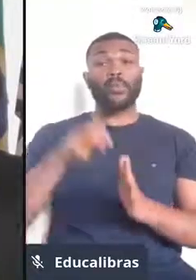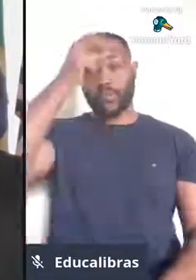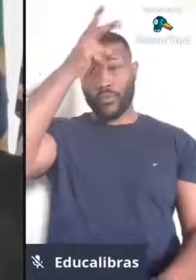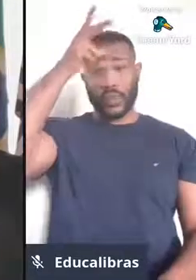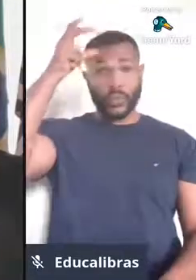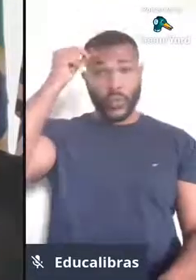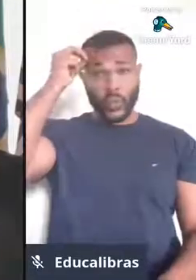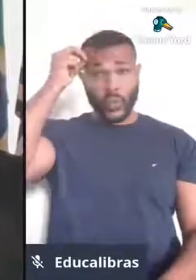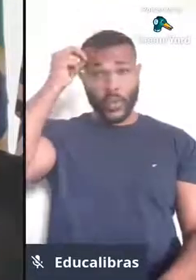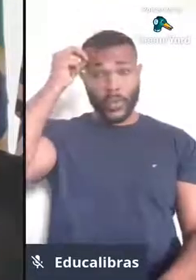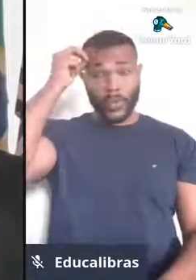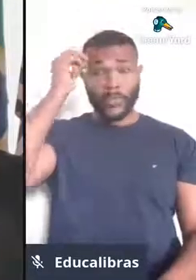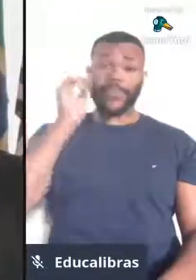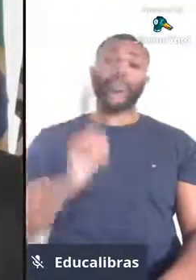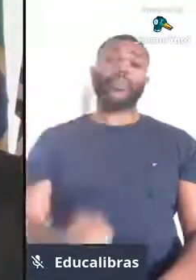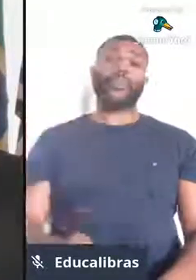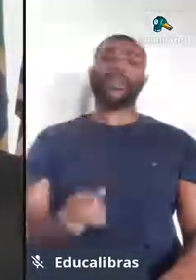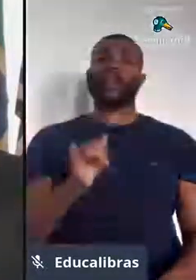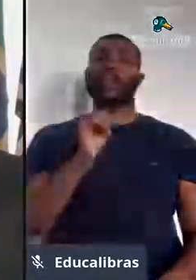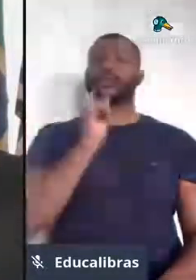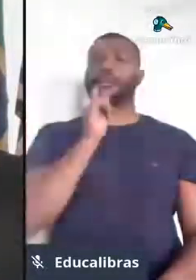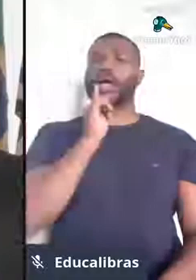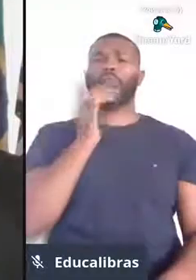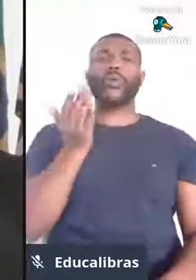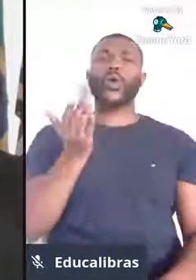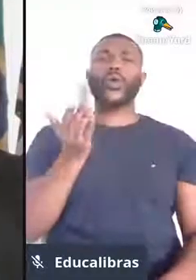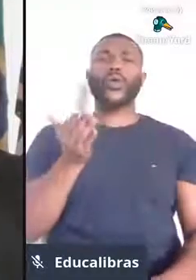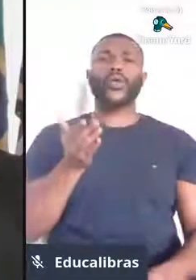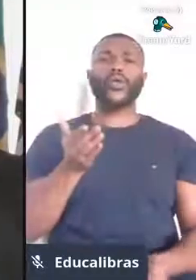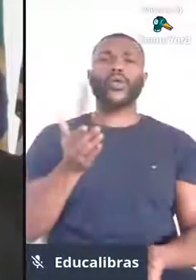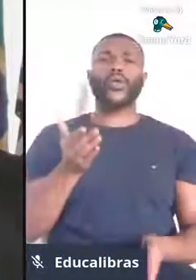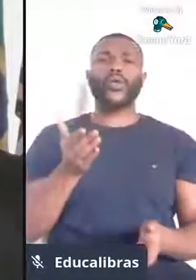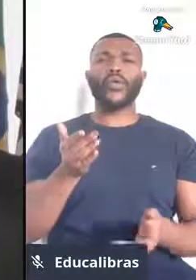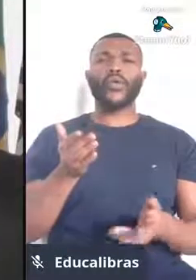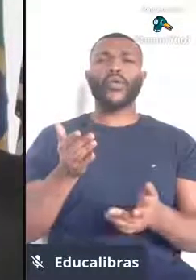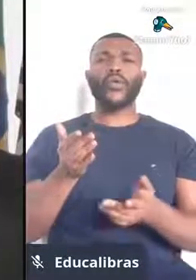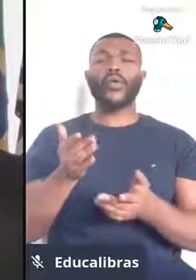as simulações de